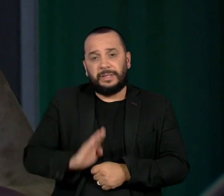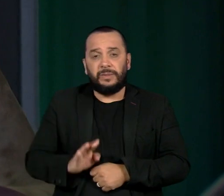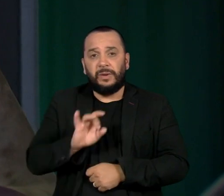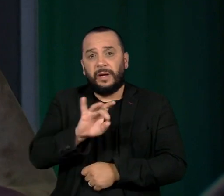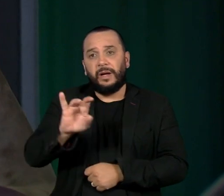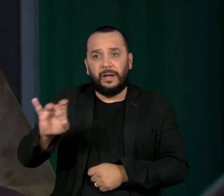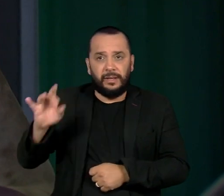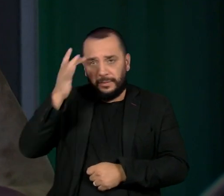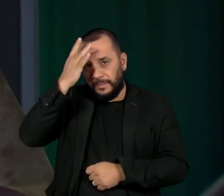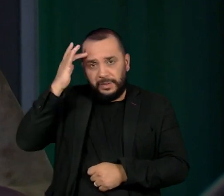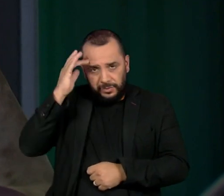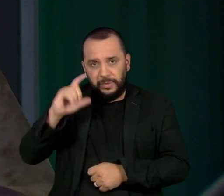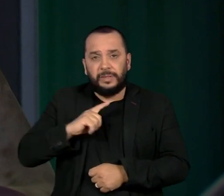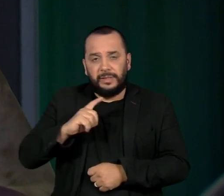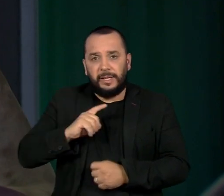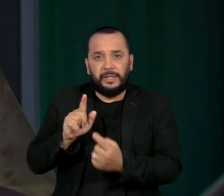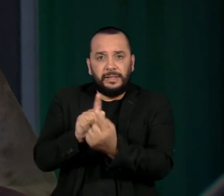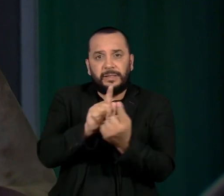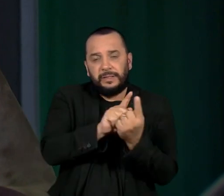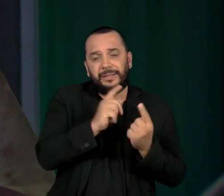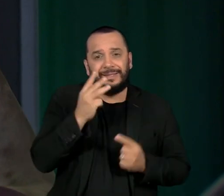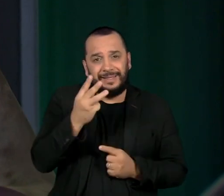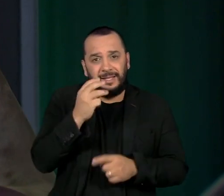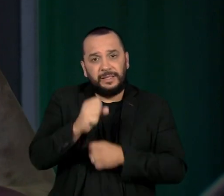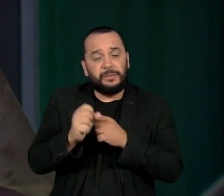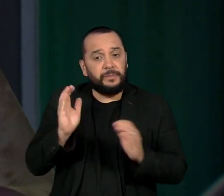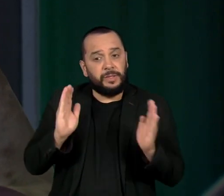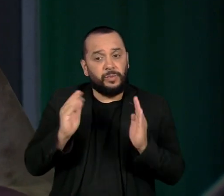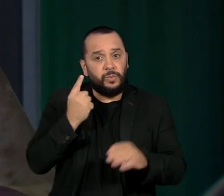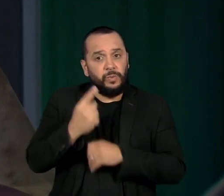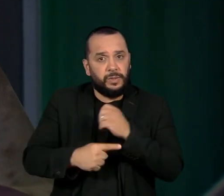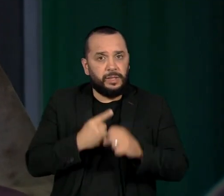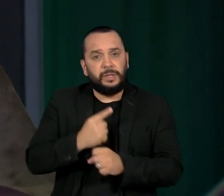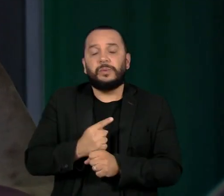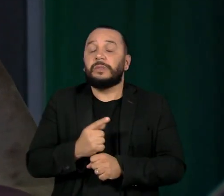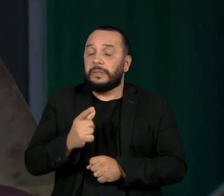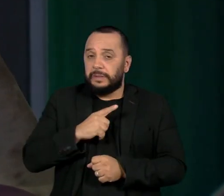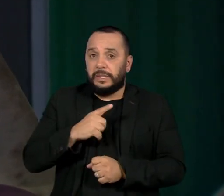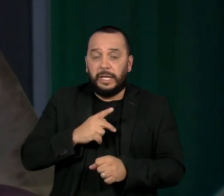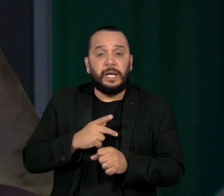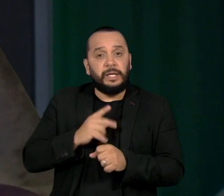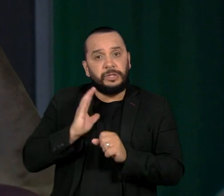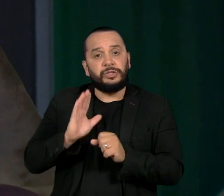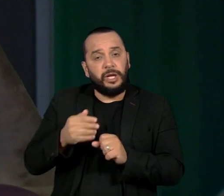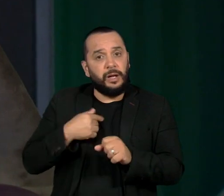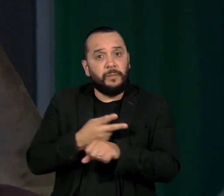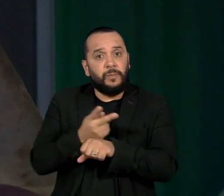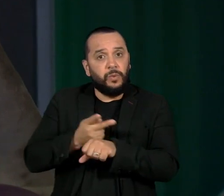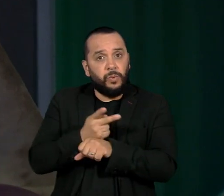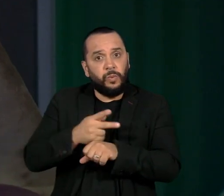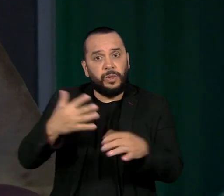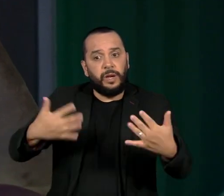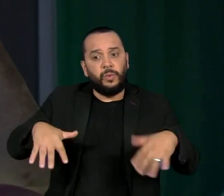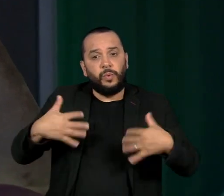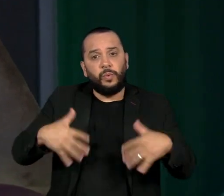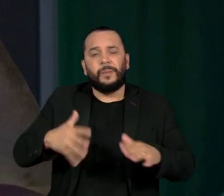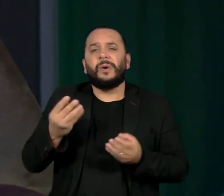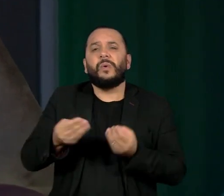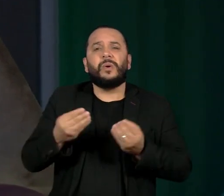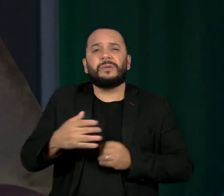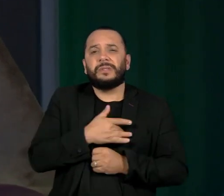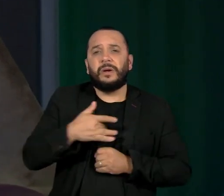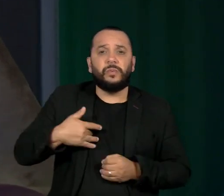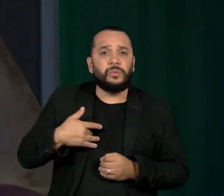3 consultas por ano. A demanda é alta, mas como fazer com que a saúde esteja de fato disponível